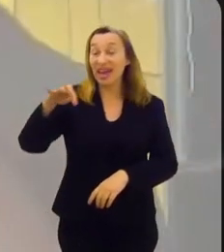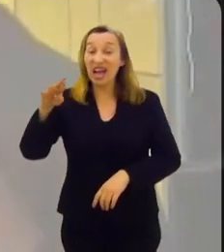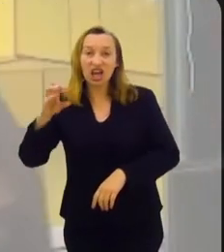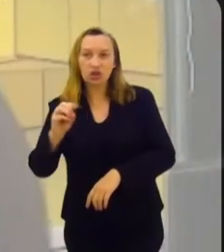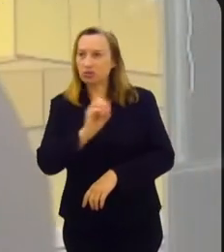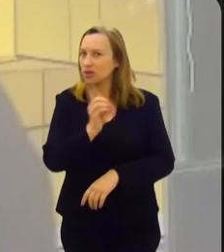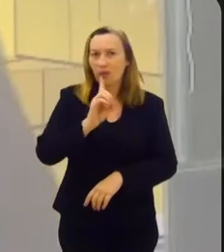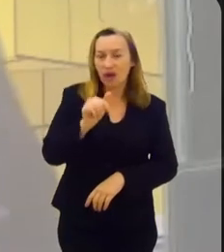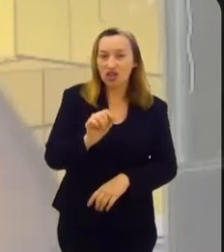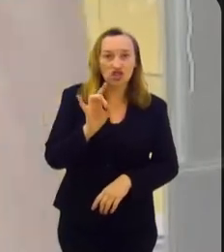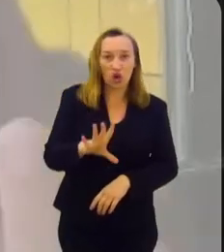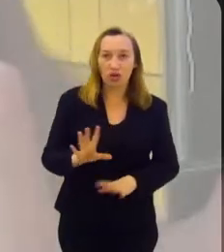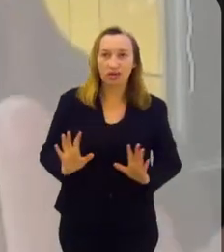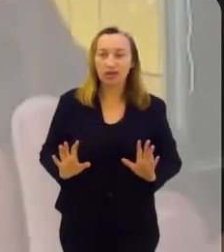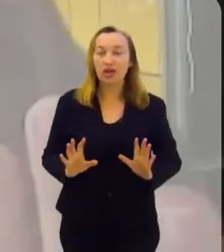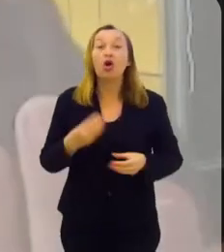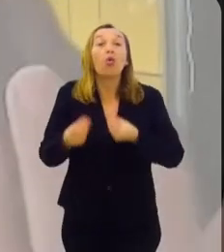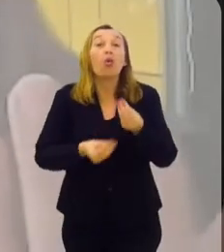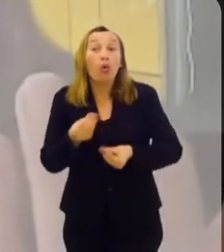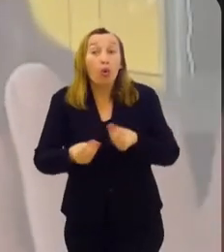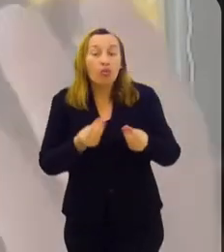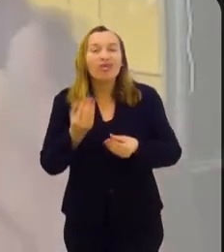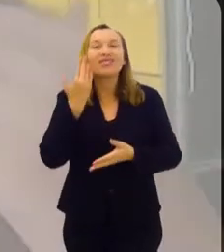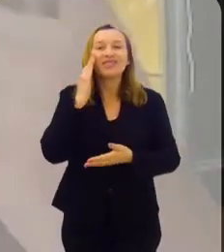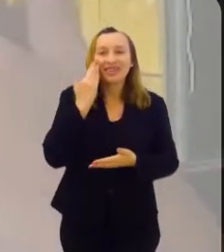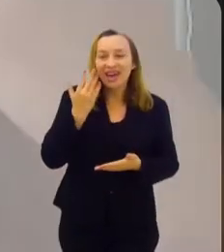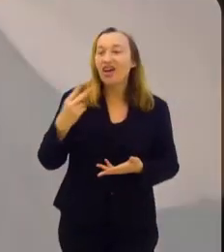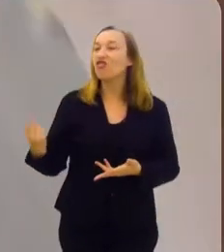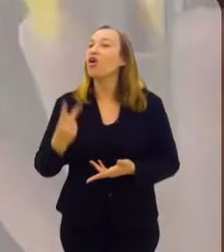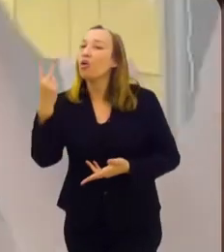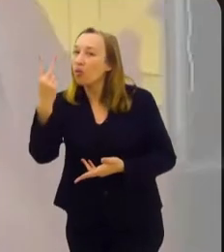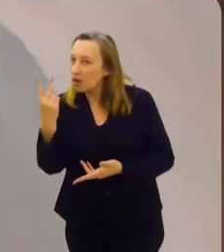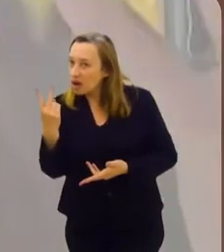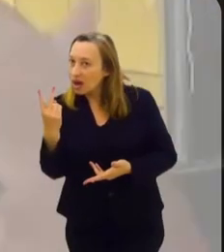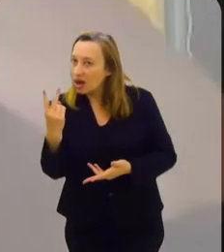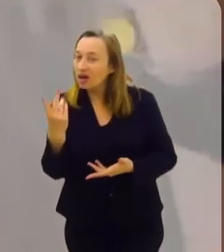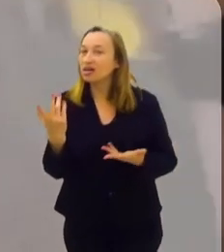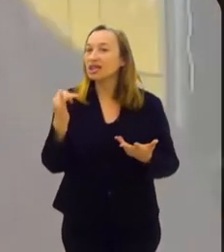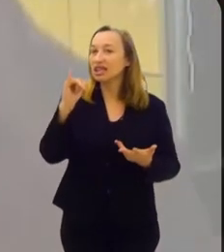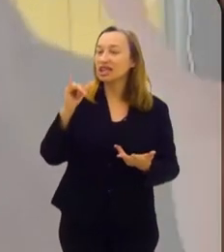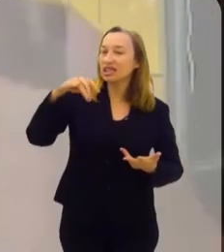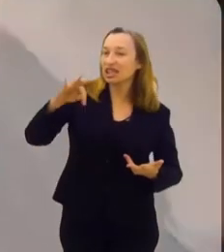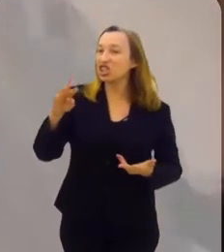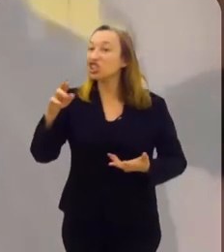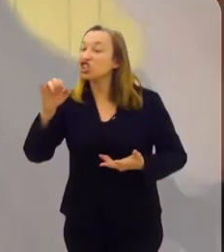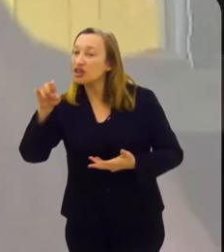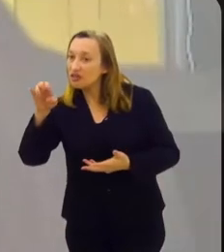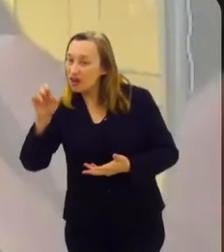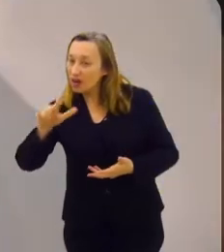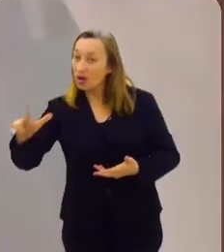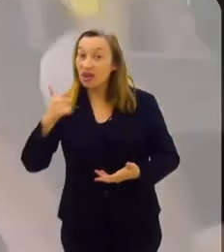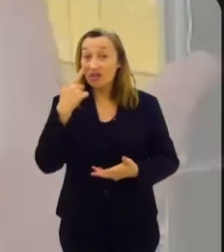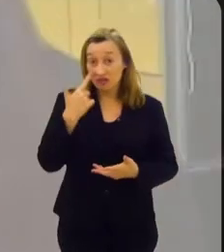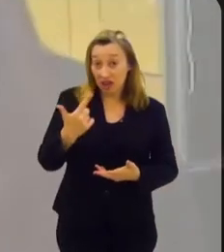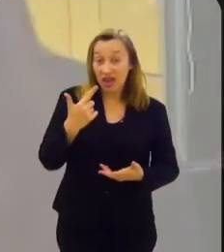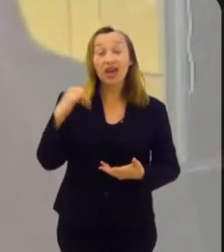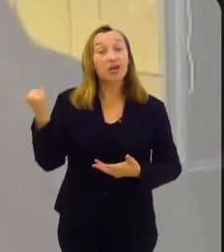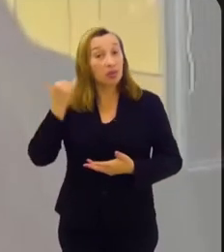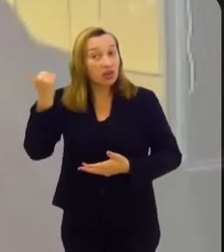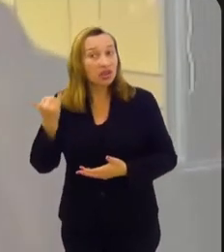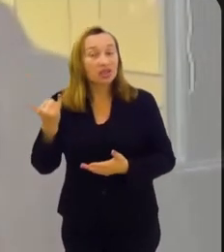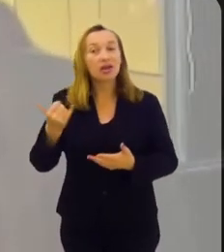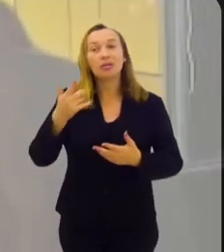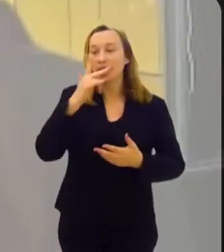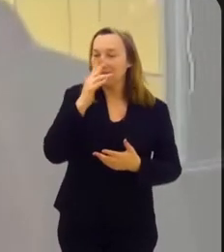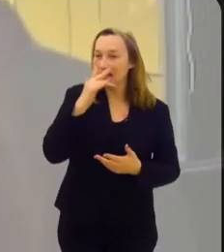construção civil. Mas não é esse só o paradigma, né? Como é que a gente vai entender, valorar o intangível, entender que isso é